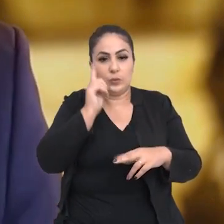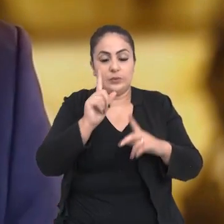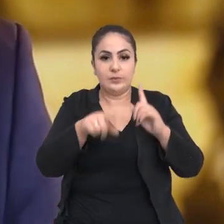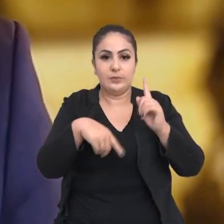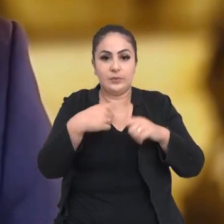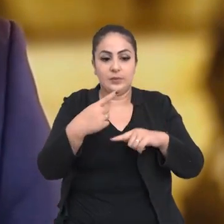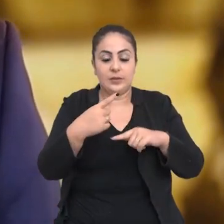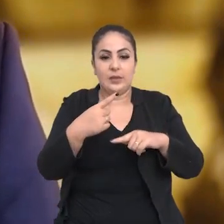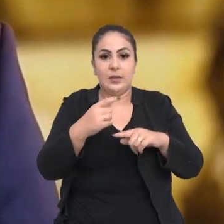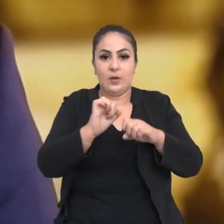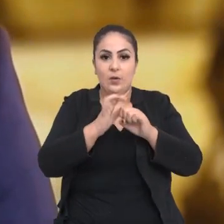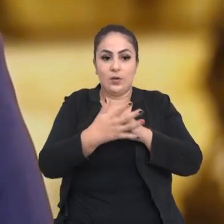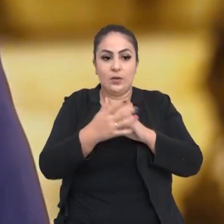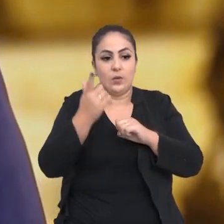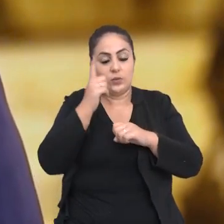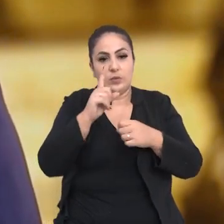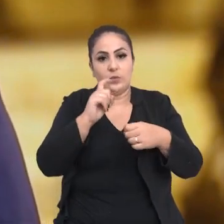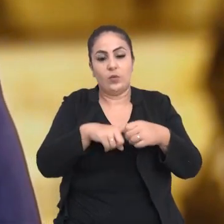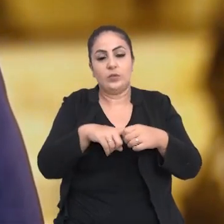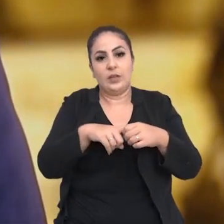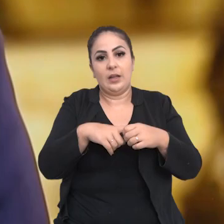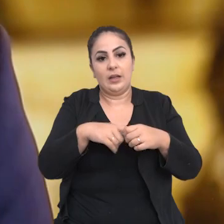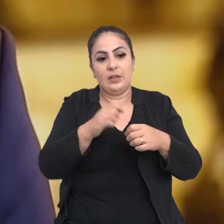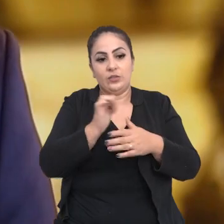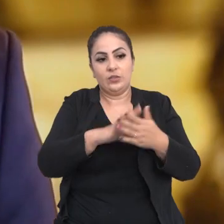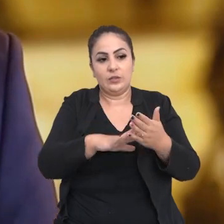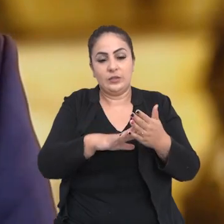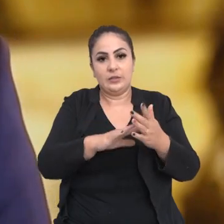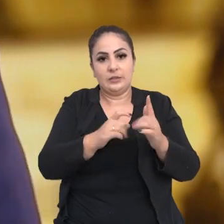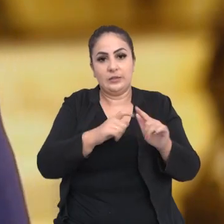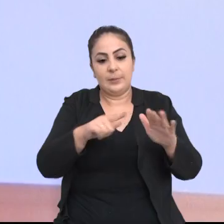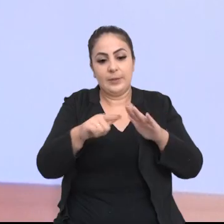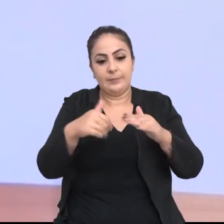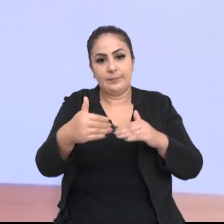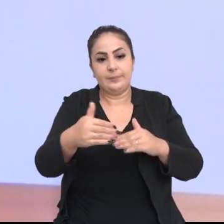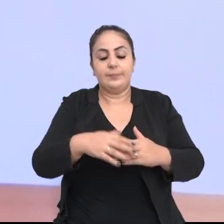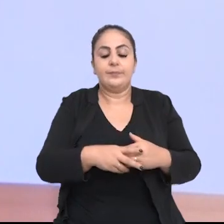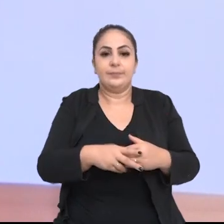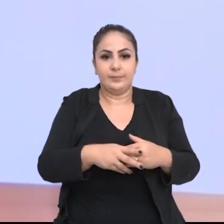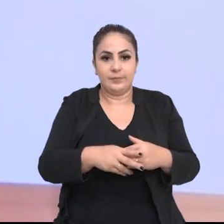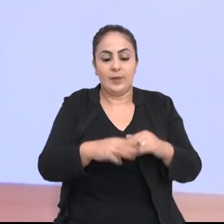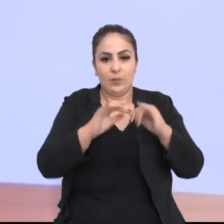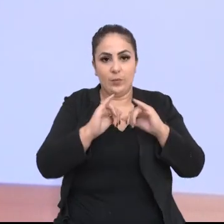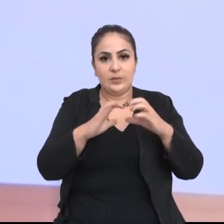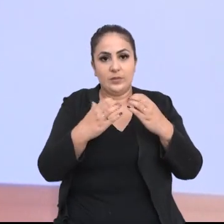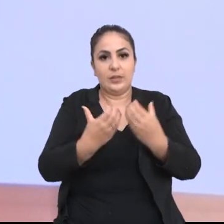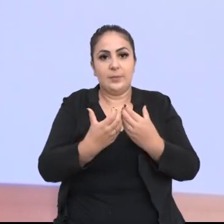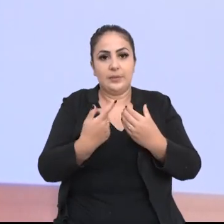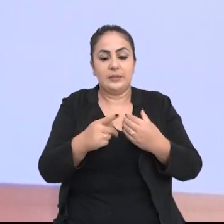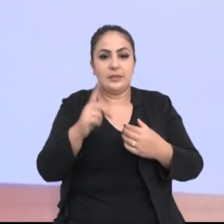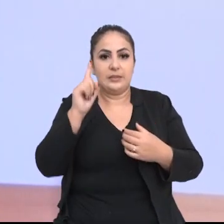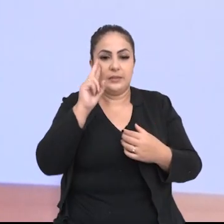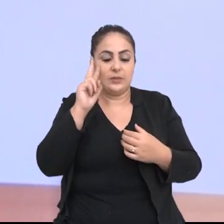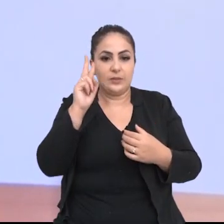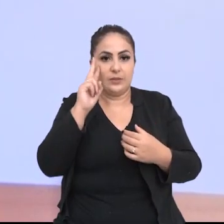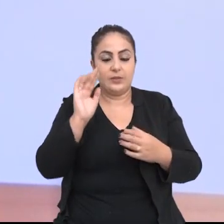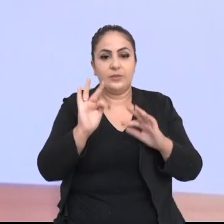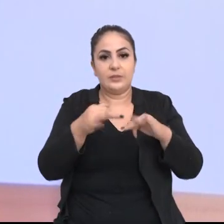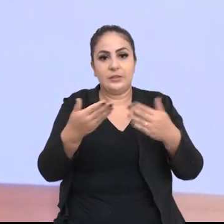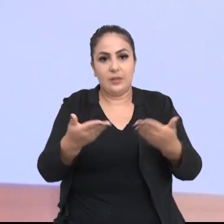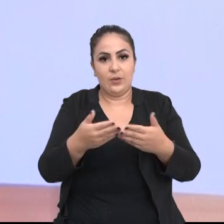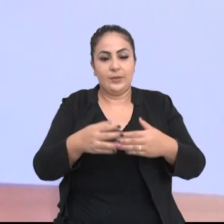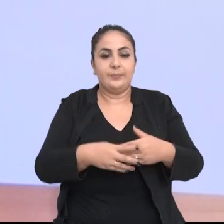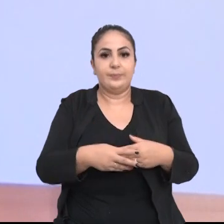conter o vírus e gradualmente retomar as atividades nas próximas semanas. E o Jornal da Câmara desta segunda-feira